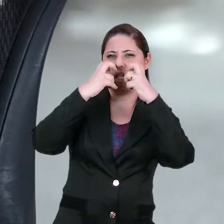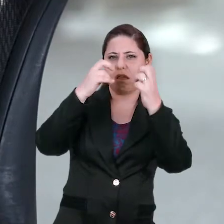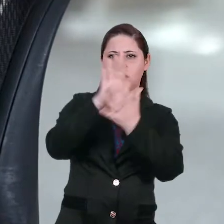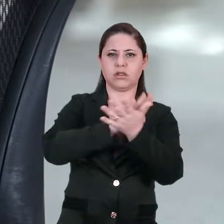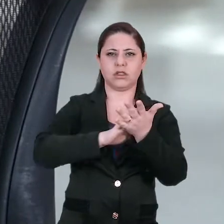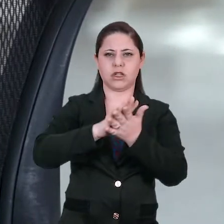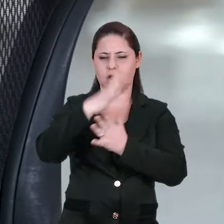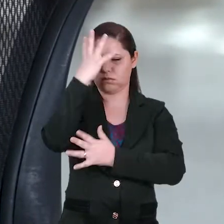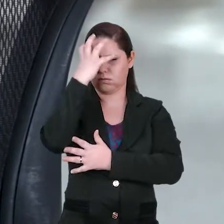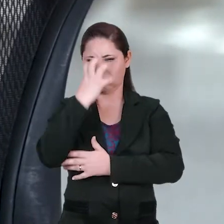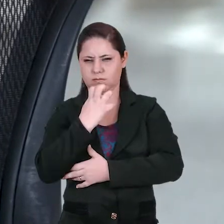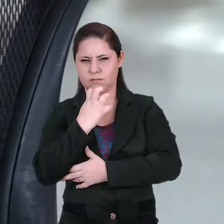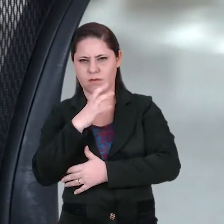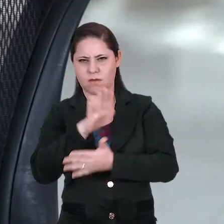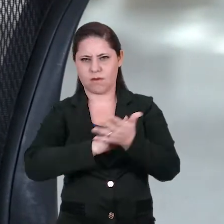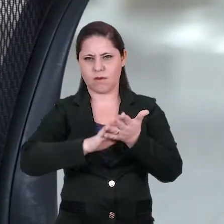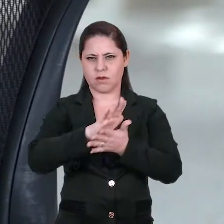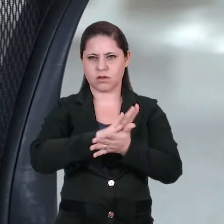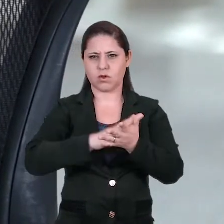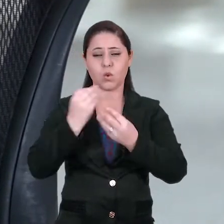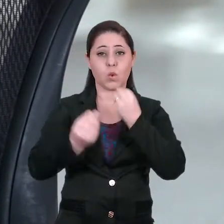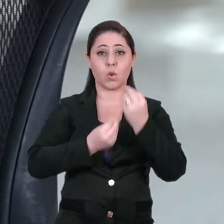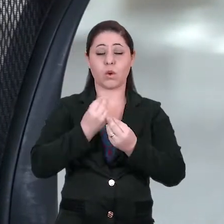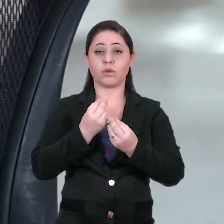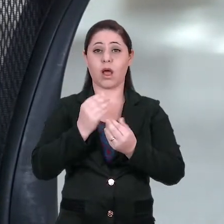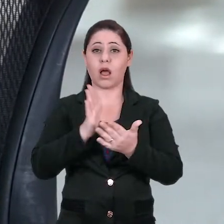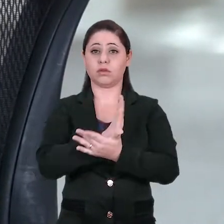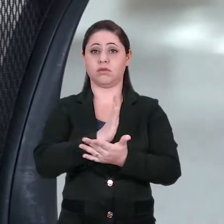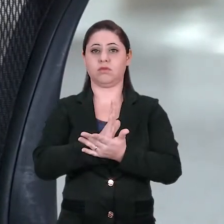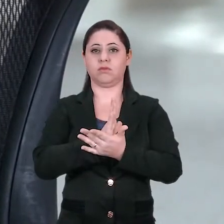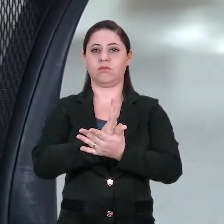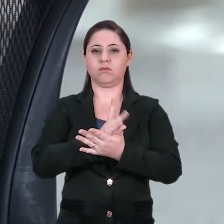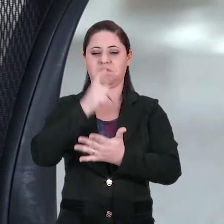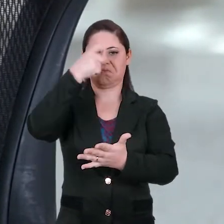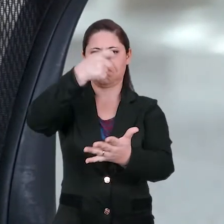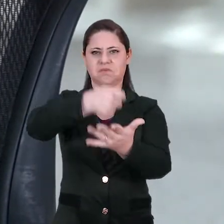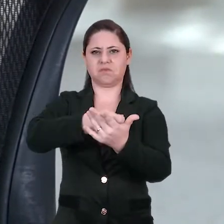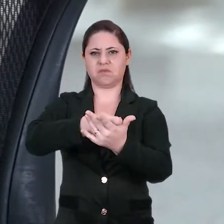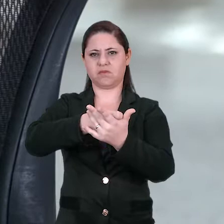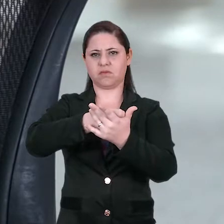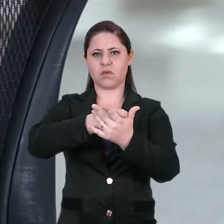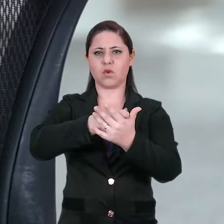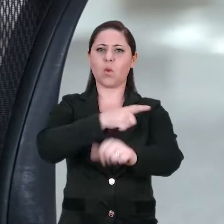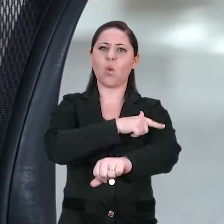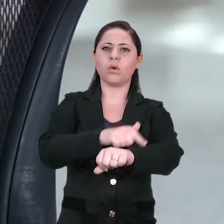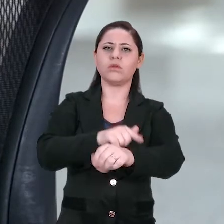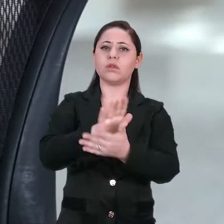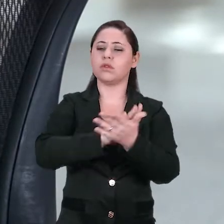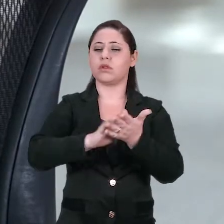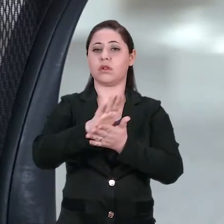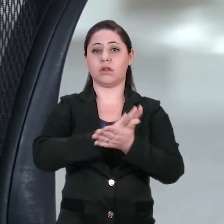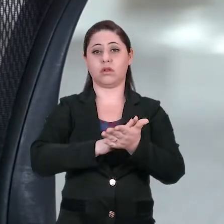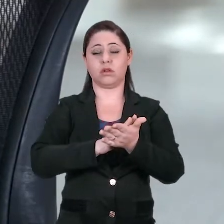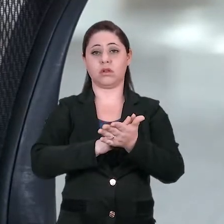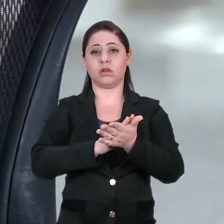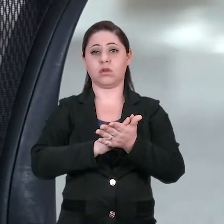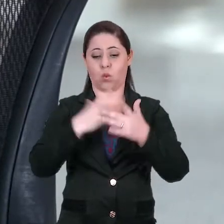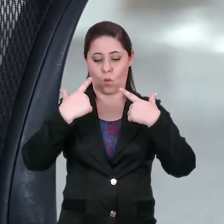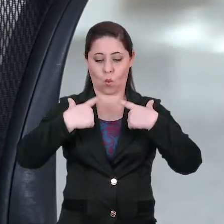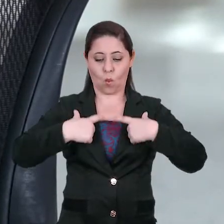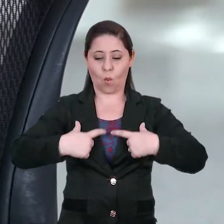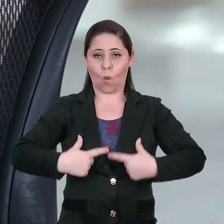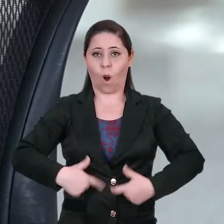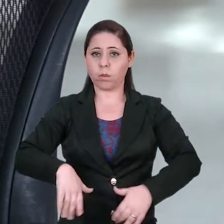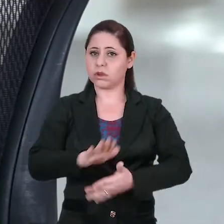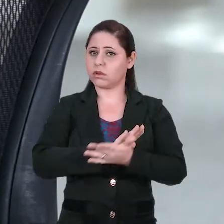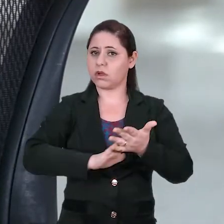pela gritaria, pela braveza, pela forma talvez audaciosa de se comportar, nada disso.